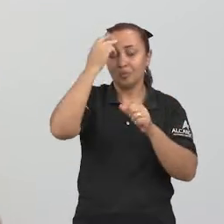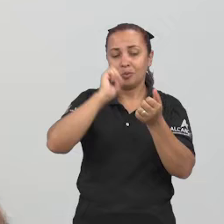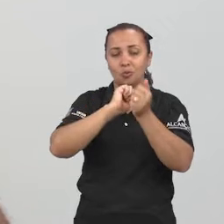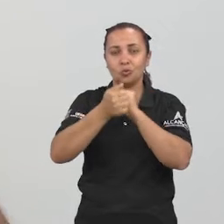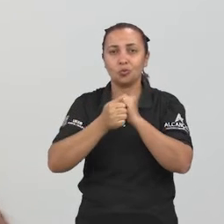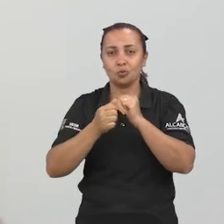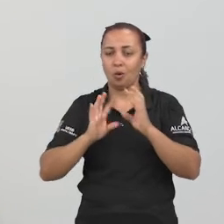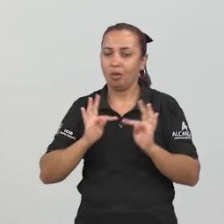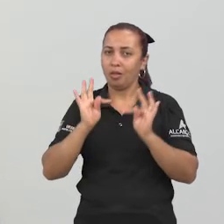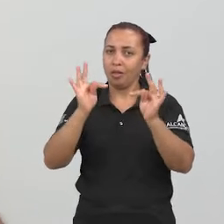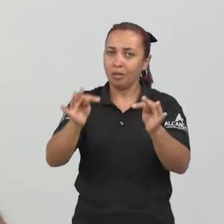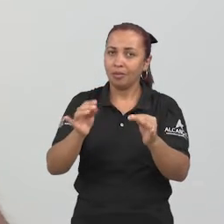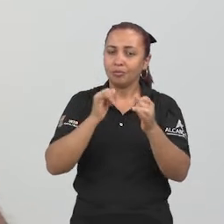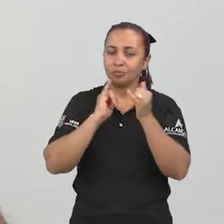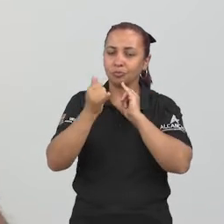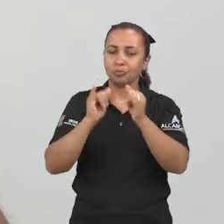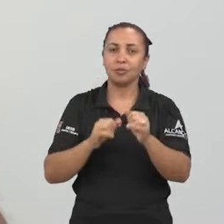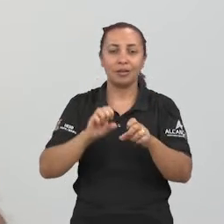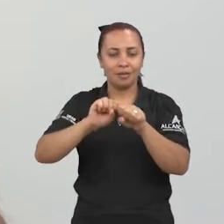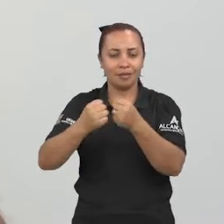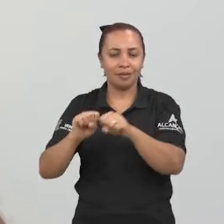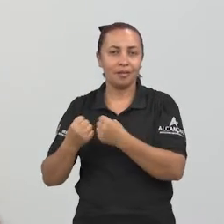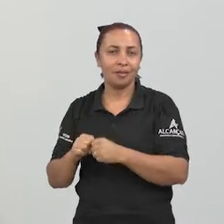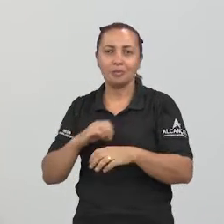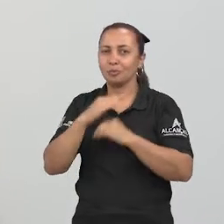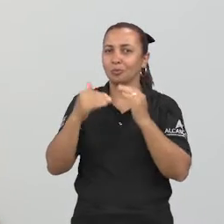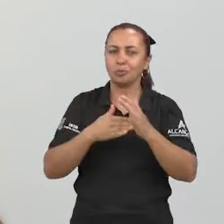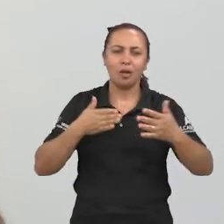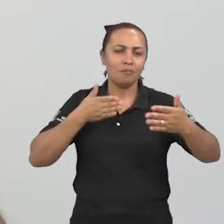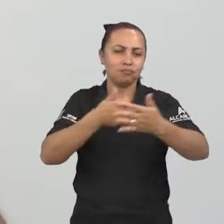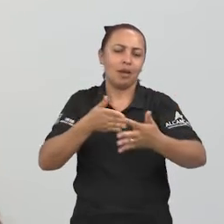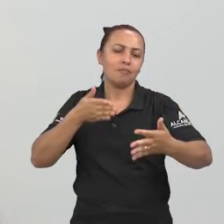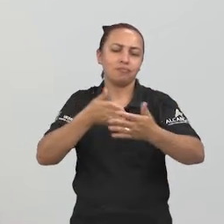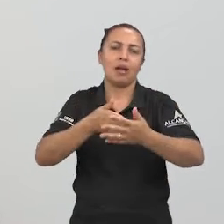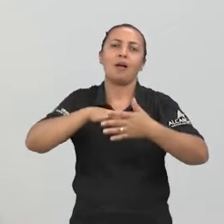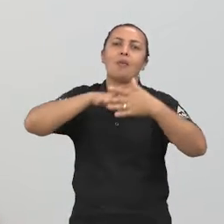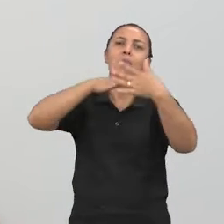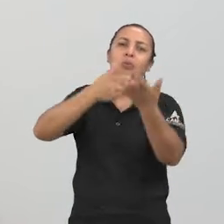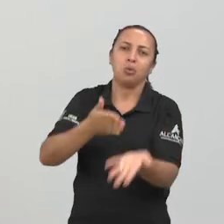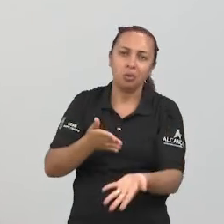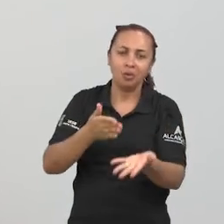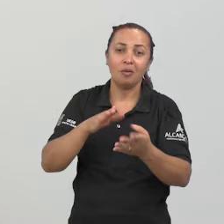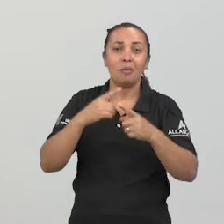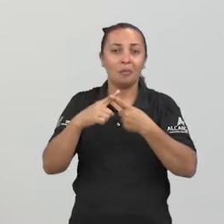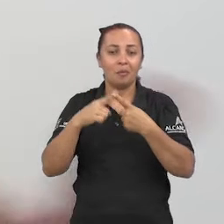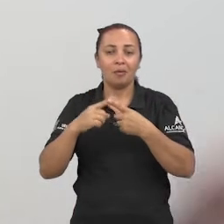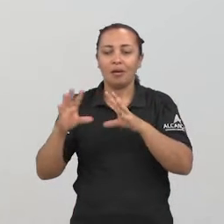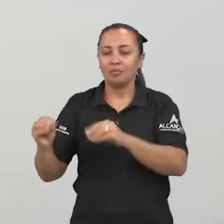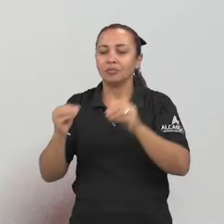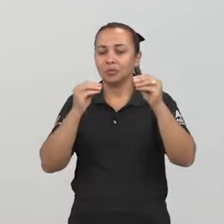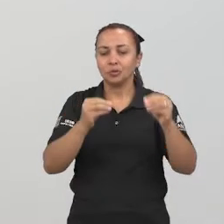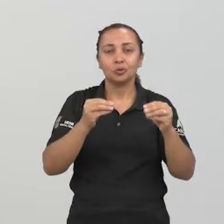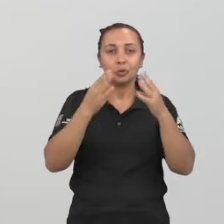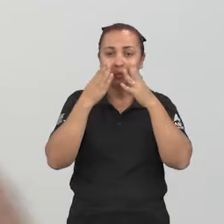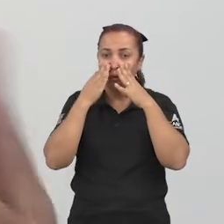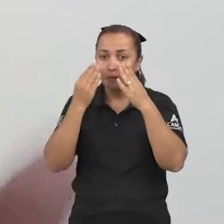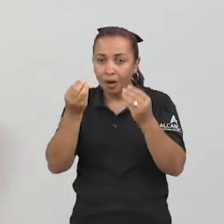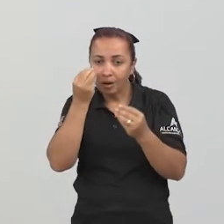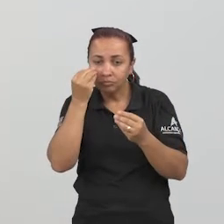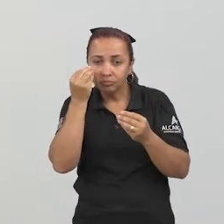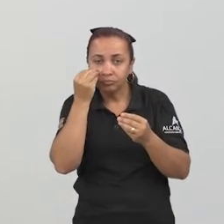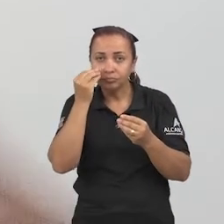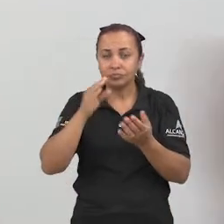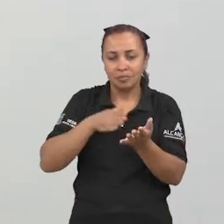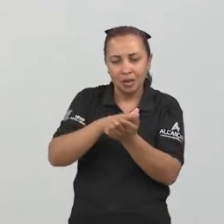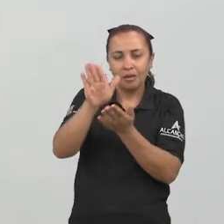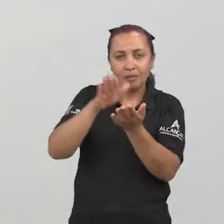que aí você quebra, na verdade, todas as fronteiras, né? Porque você sai de um material que é físico, que depende da